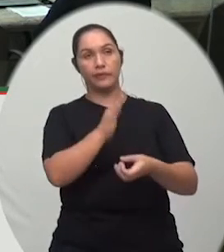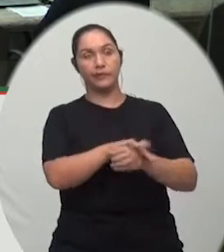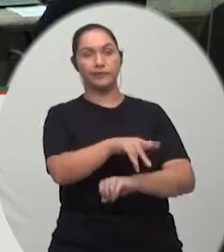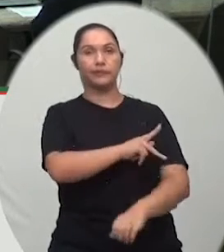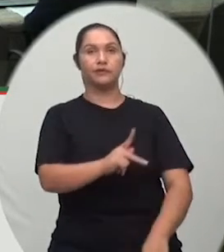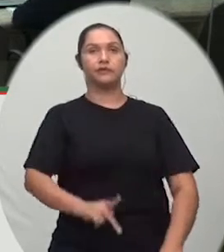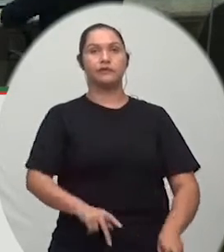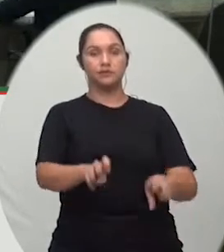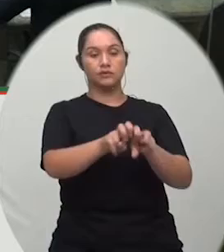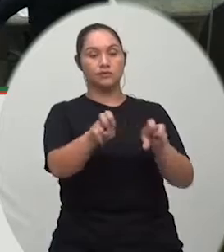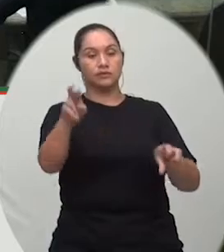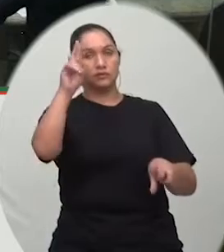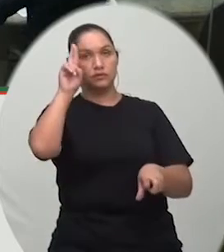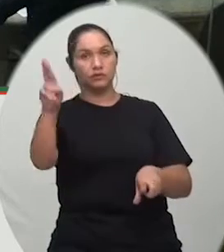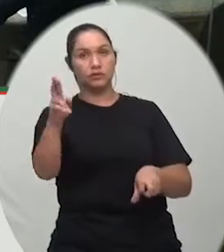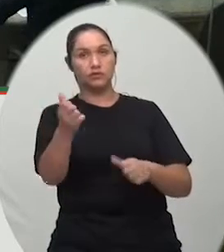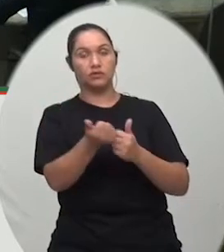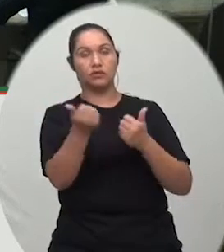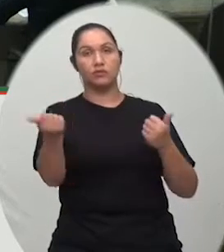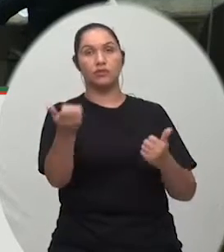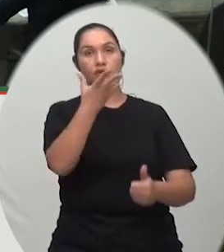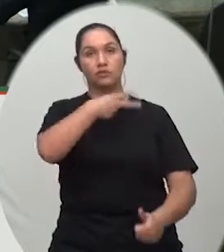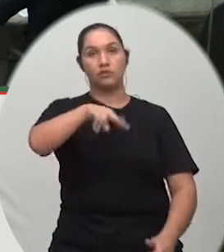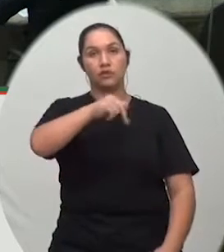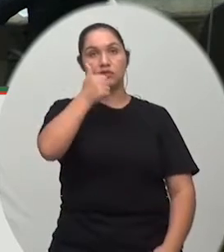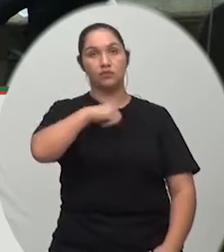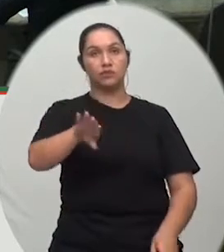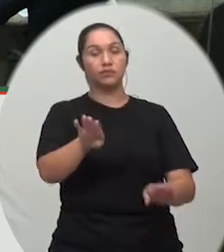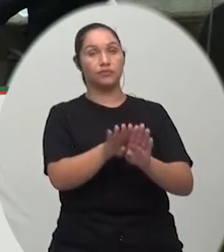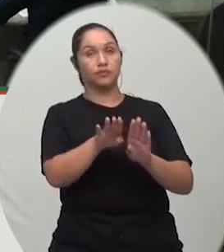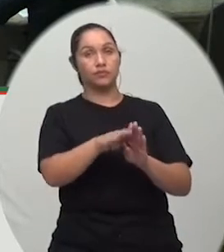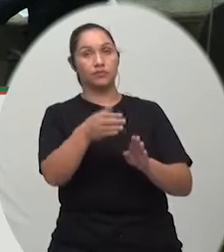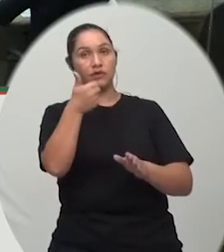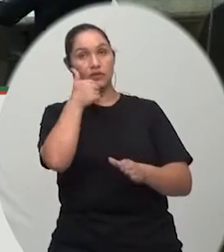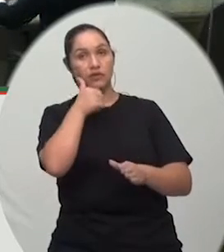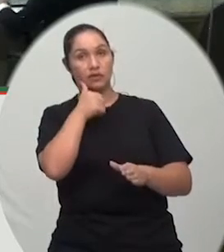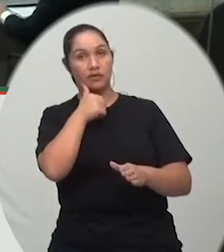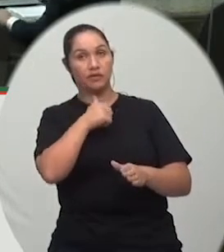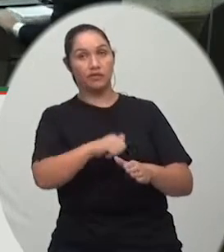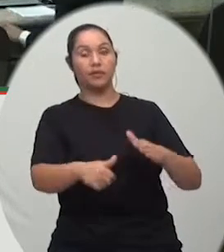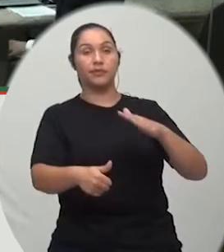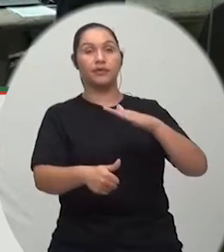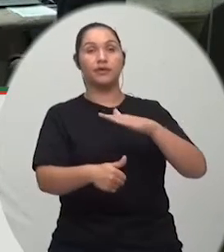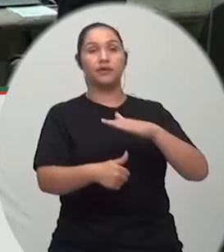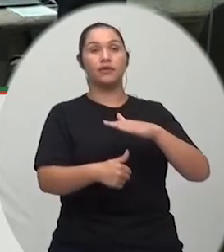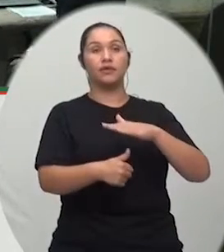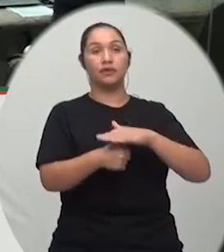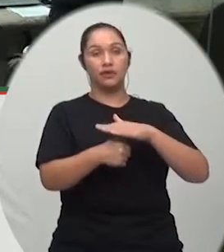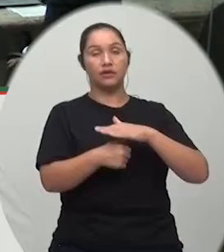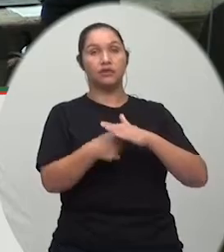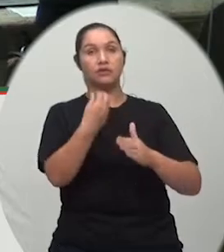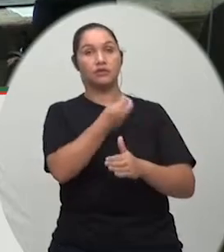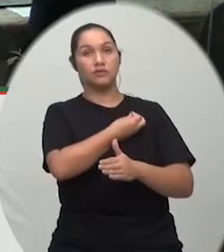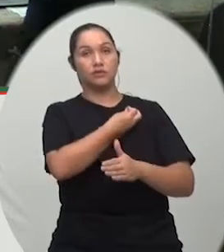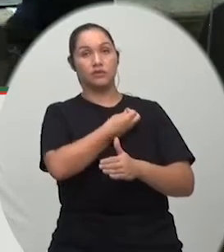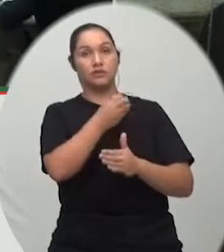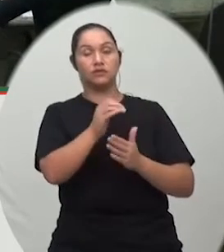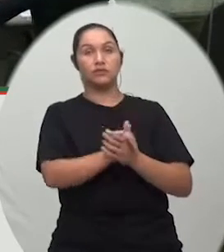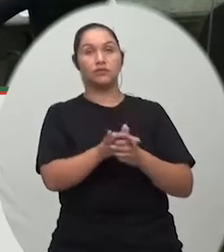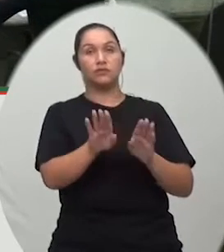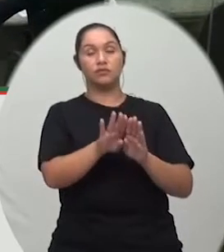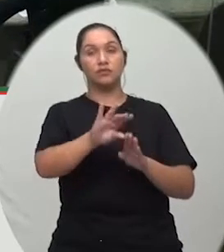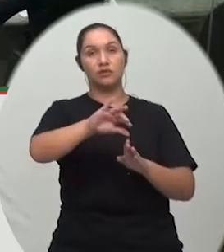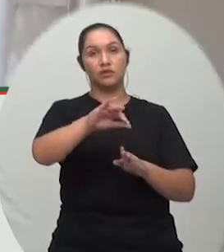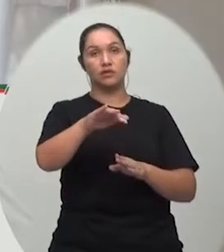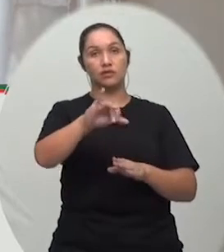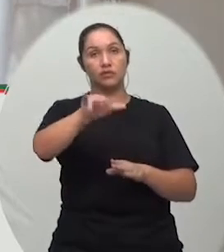da mesa, vereadores, vereadoras, a magnífica reitora que já está aqui na casa, o vice-reitor Daniel Preve, o doutor João